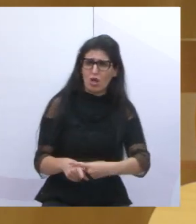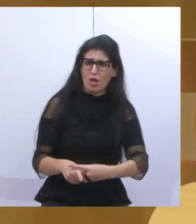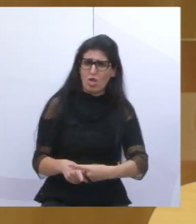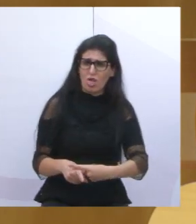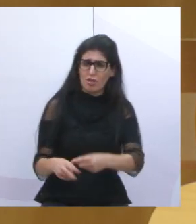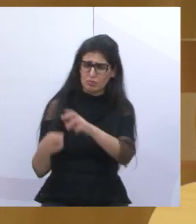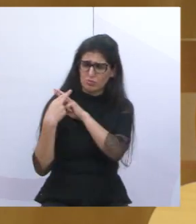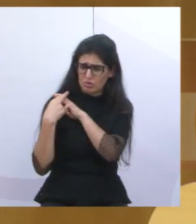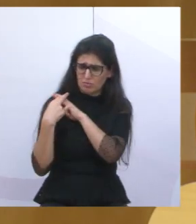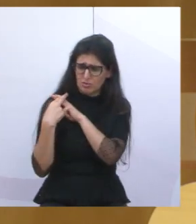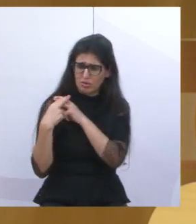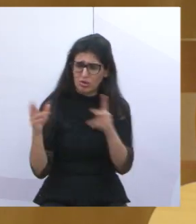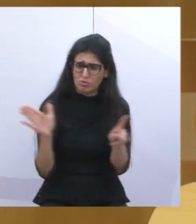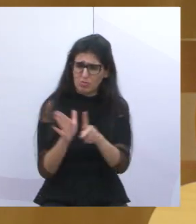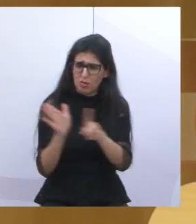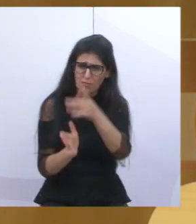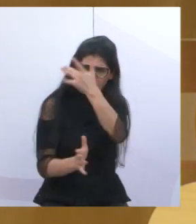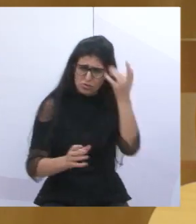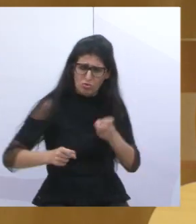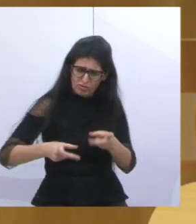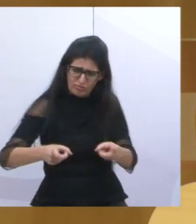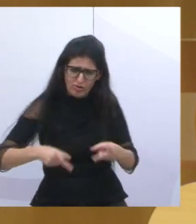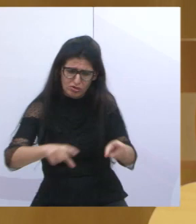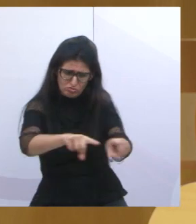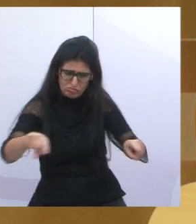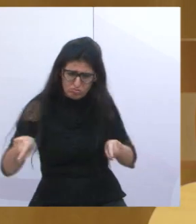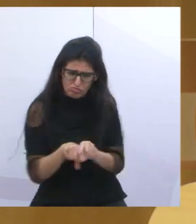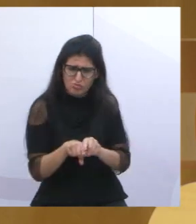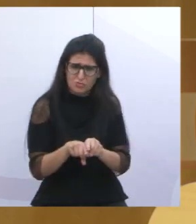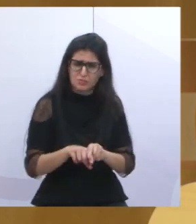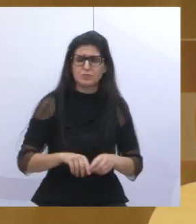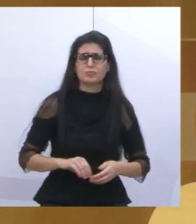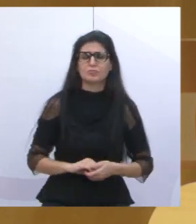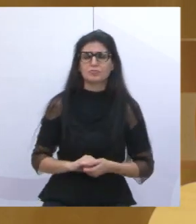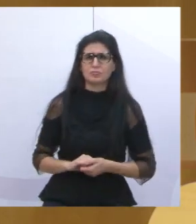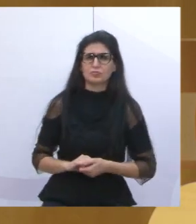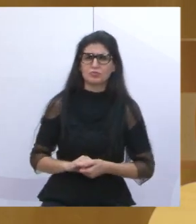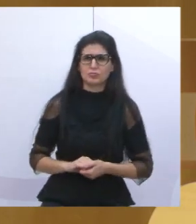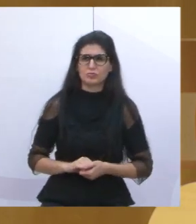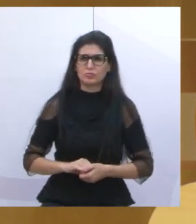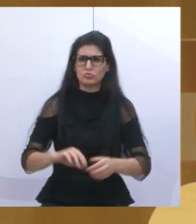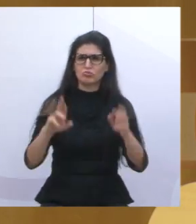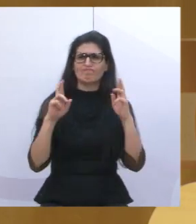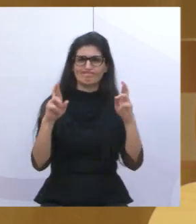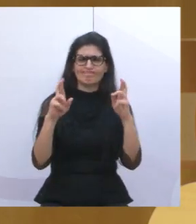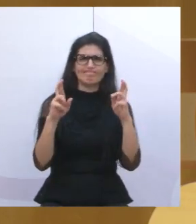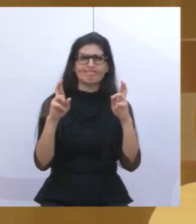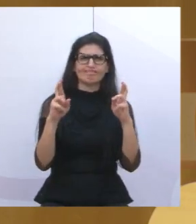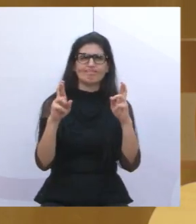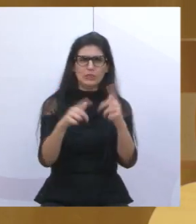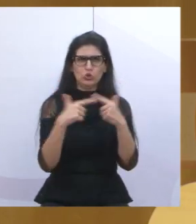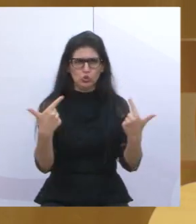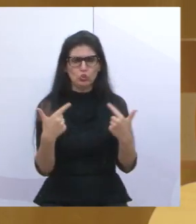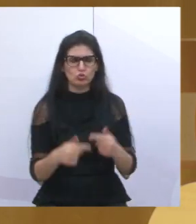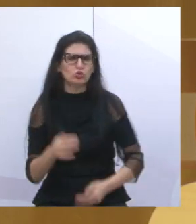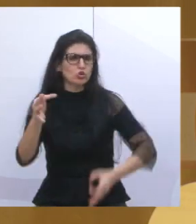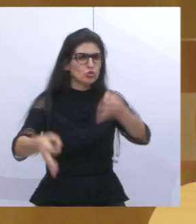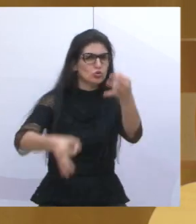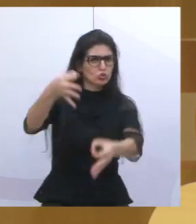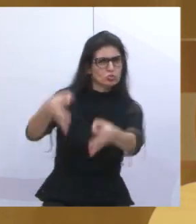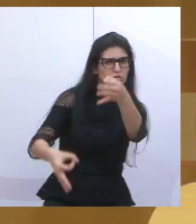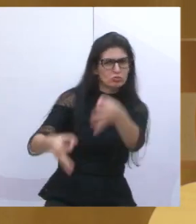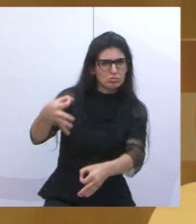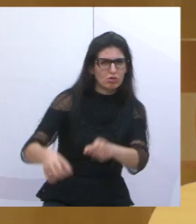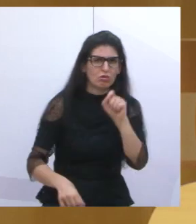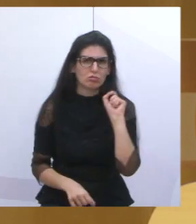que a gente possa, e a gente gostaria muito, principalmente que o judiciário fizesse